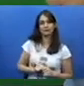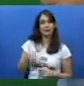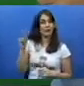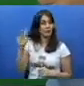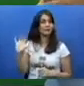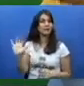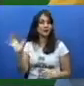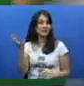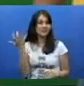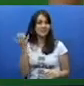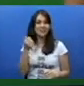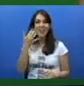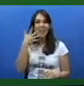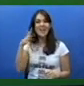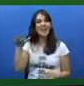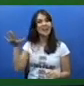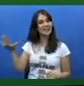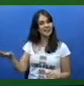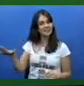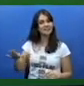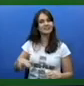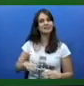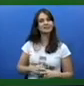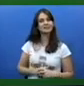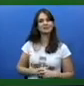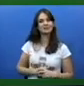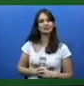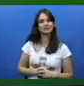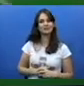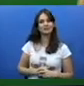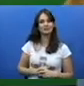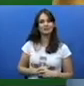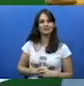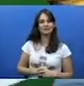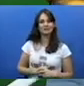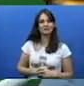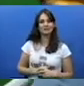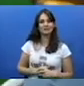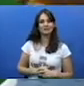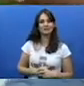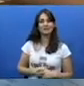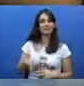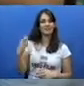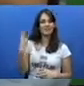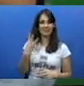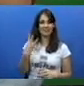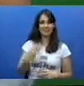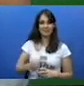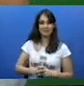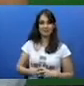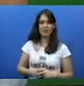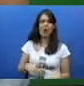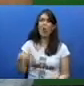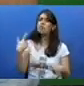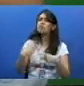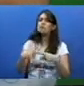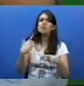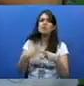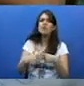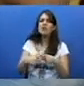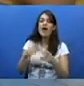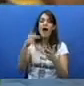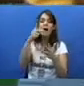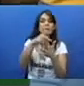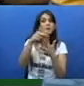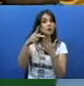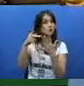aconteceu quando ela era criança, tá? Número 3. Por que a